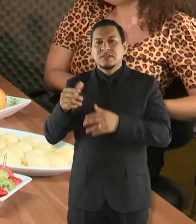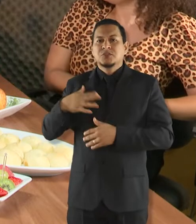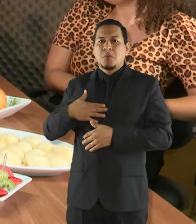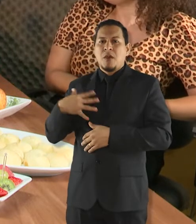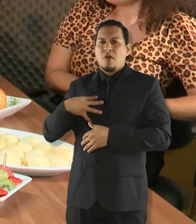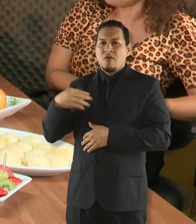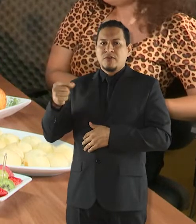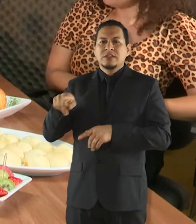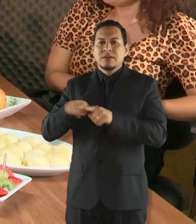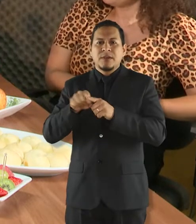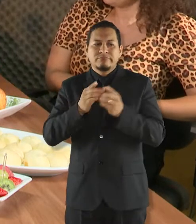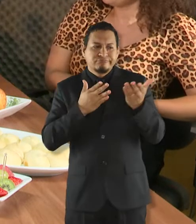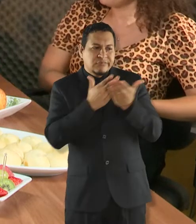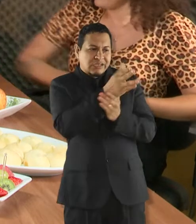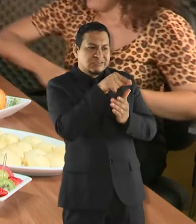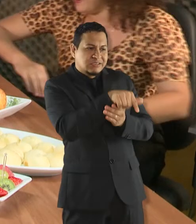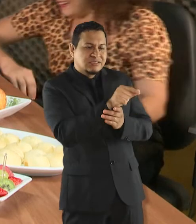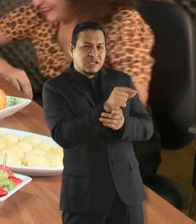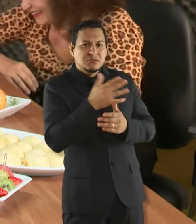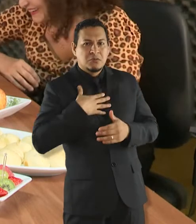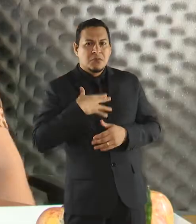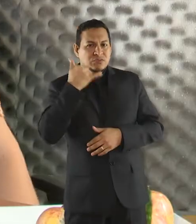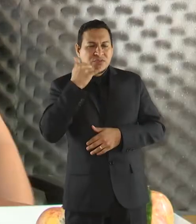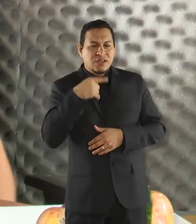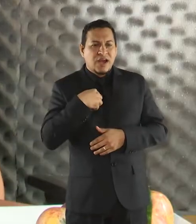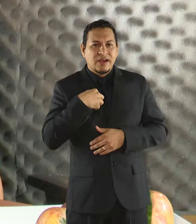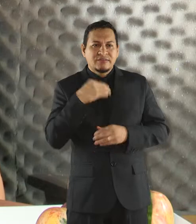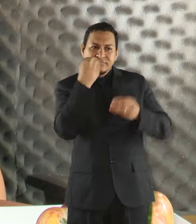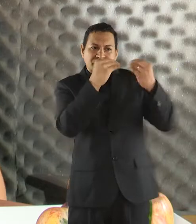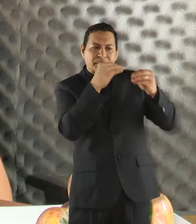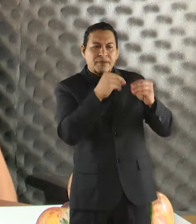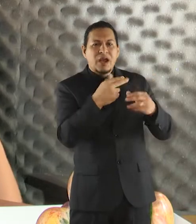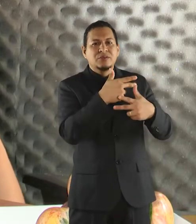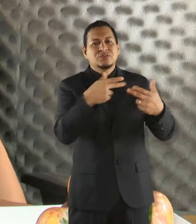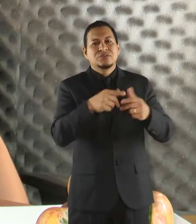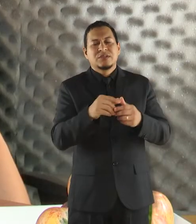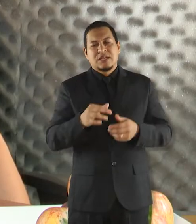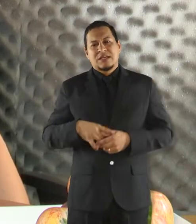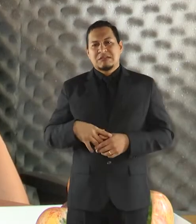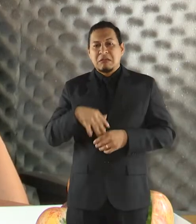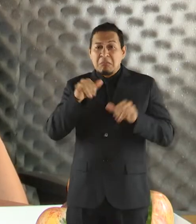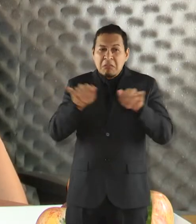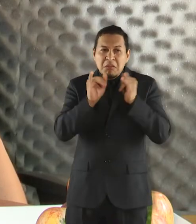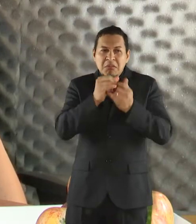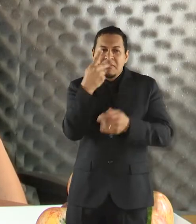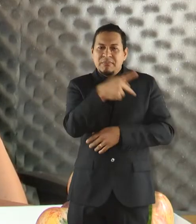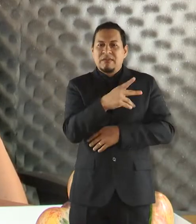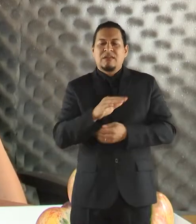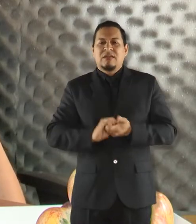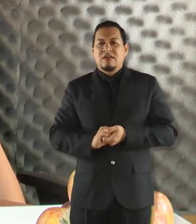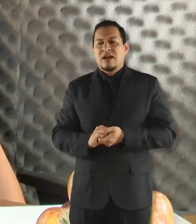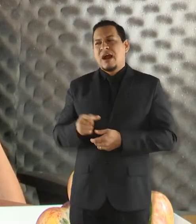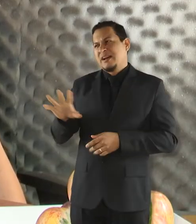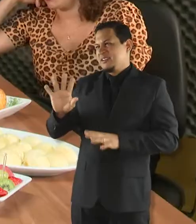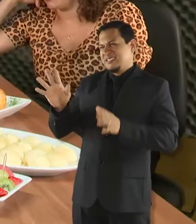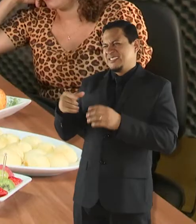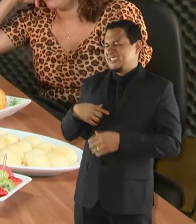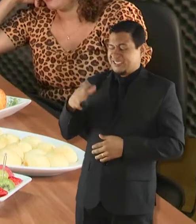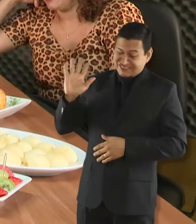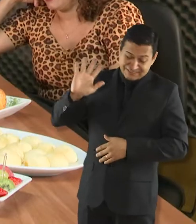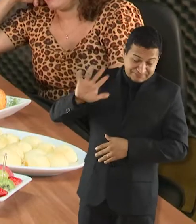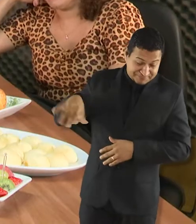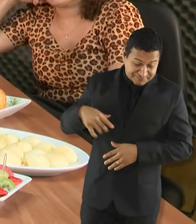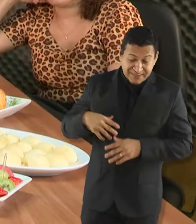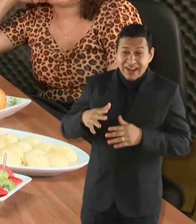vezes acessa meu celular e ele bota só a leseira dele. Não, TikTok não tem não, me recuso. É me mesmo, recuso, mano? me Pois eu já recuso. desci o nível, eu já tô no